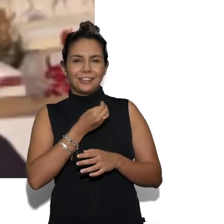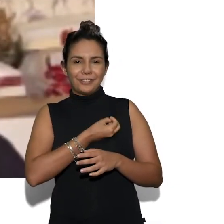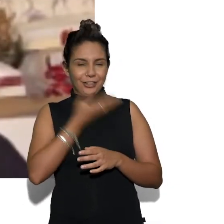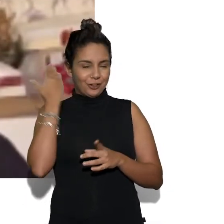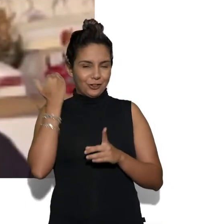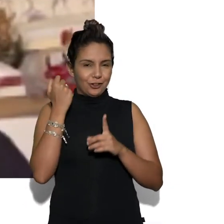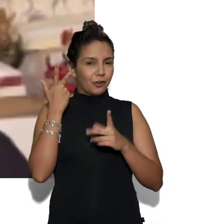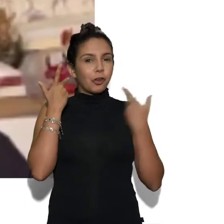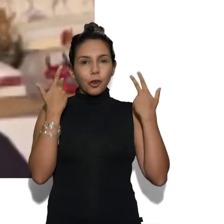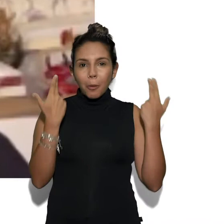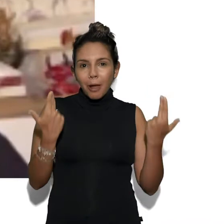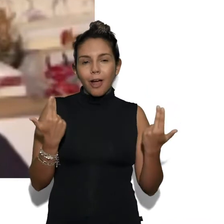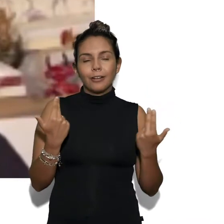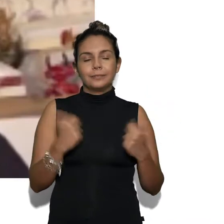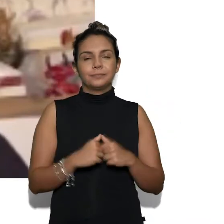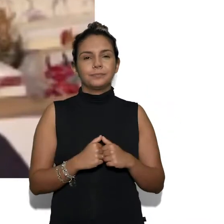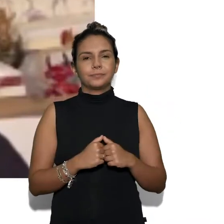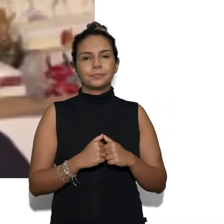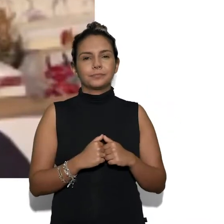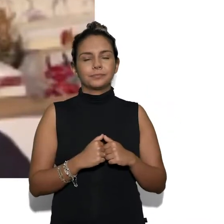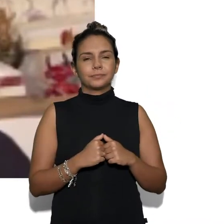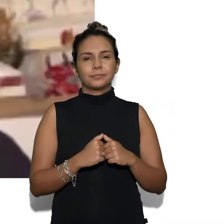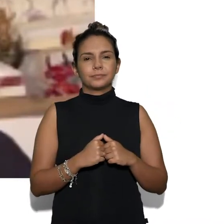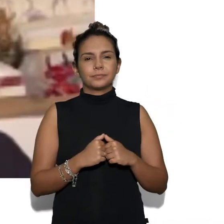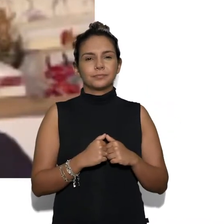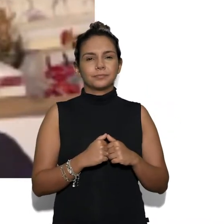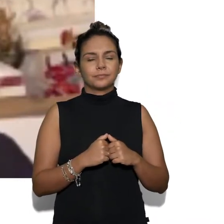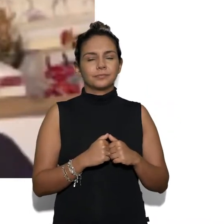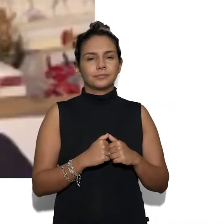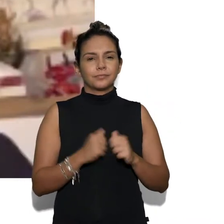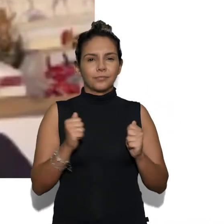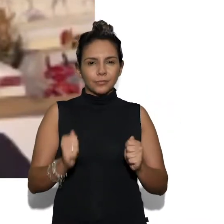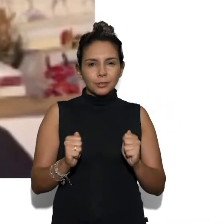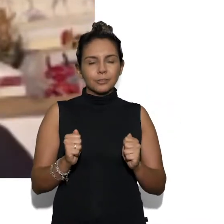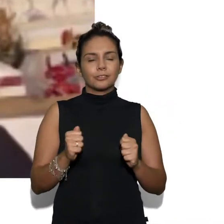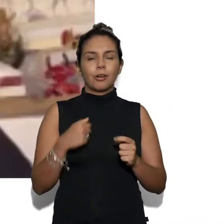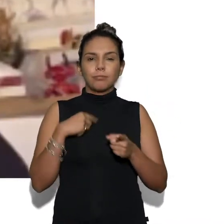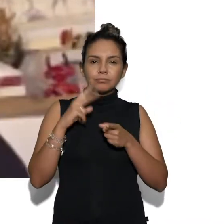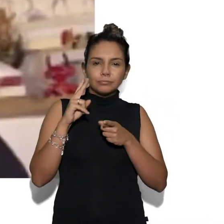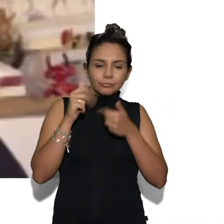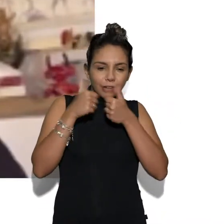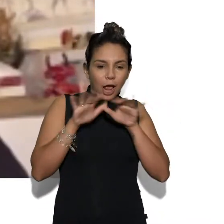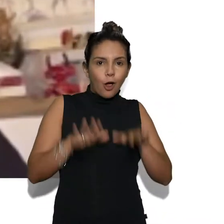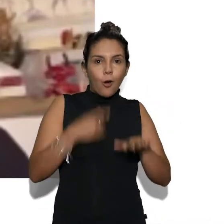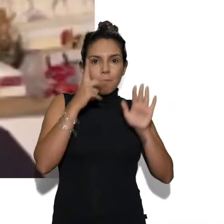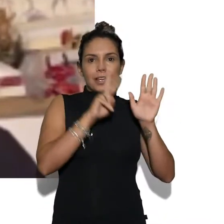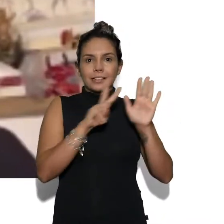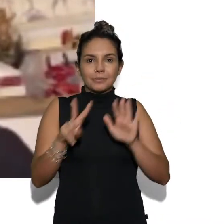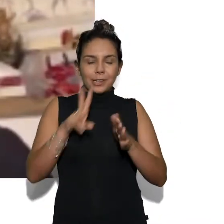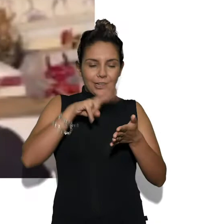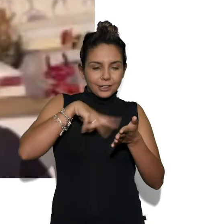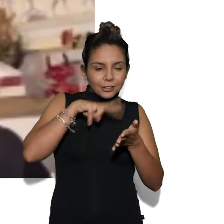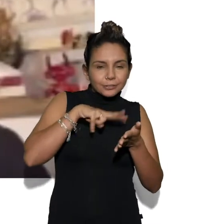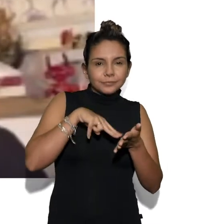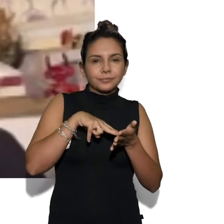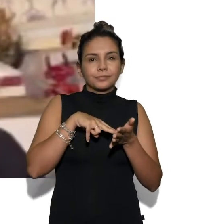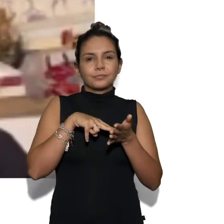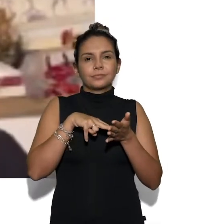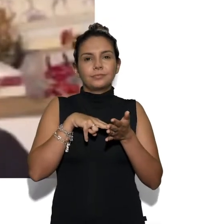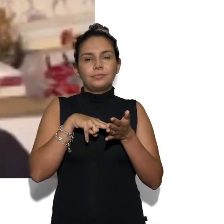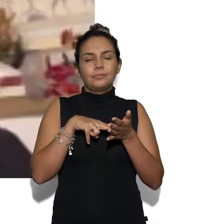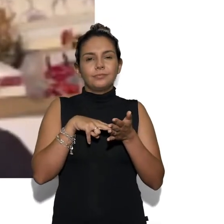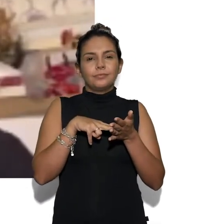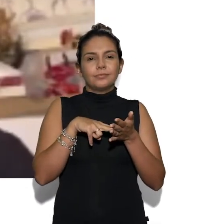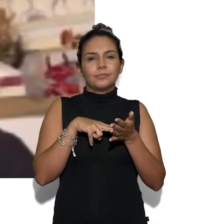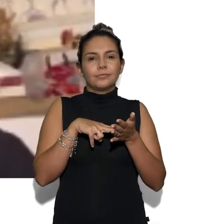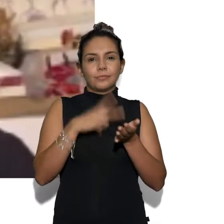social comum e podia pensar, podia dedicar uma semana à leitura da obra inteira de